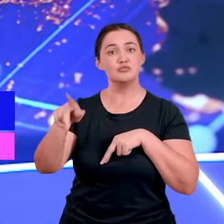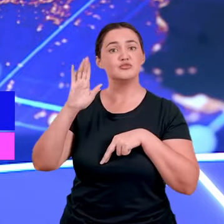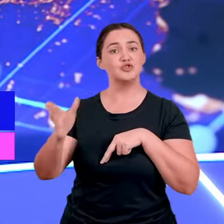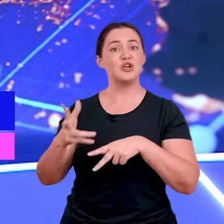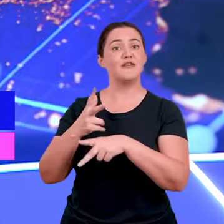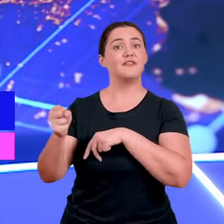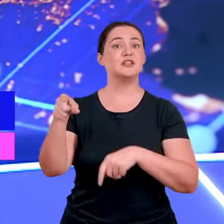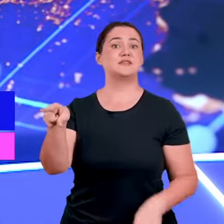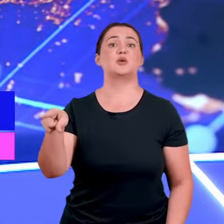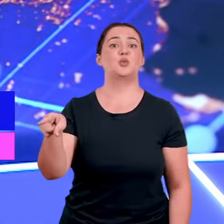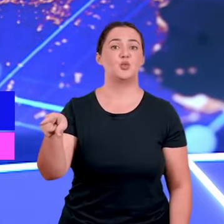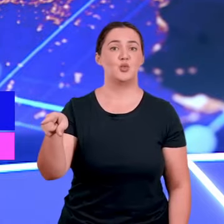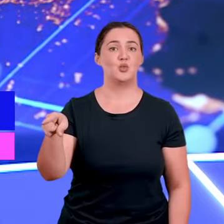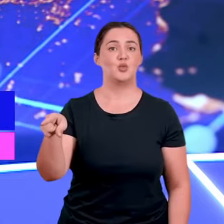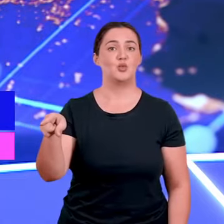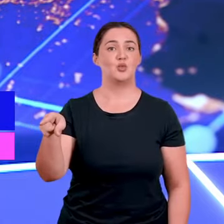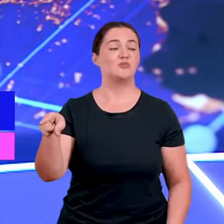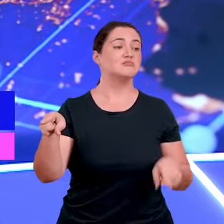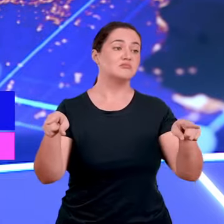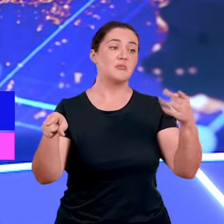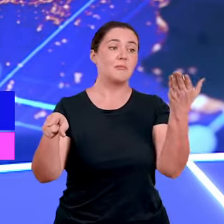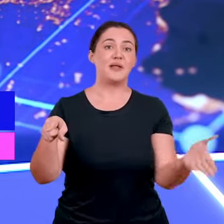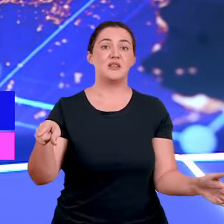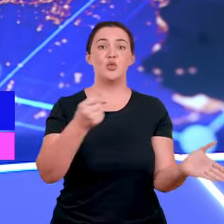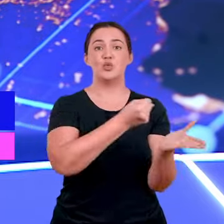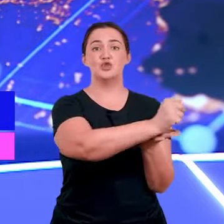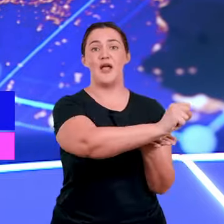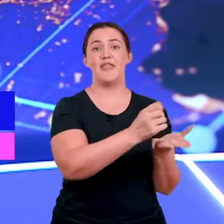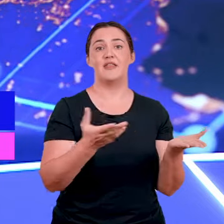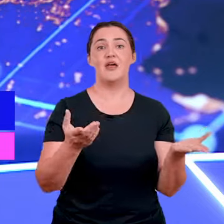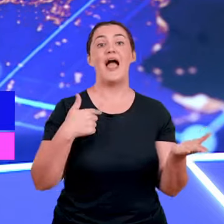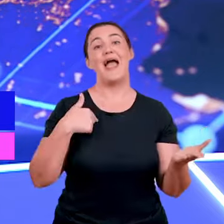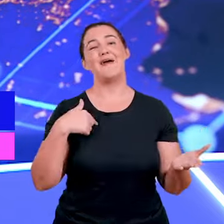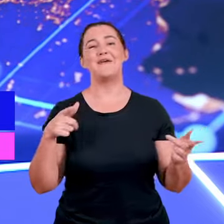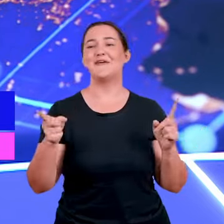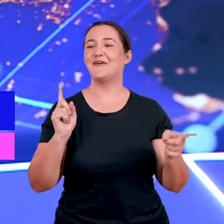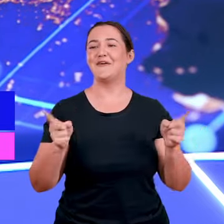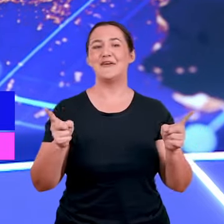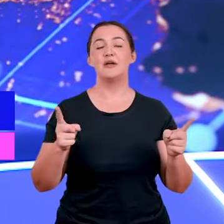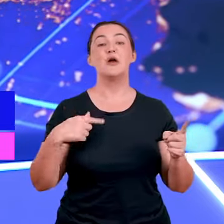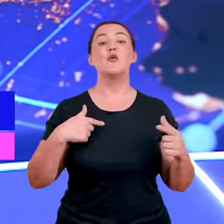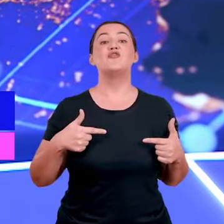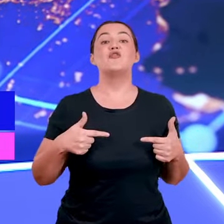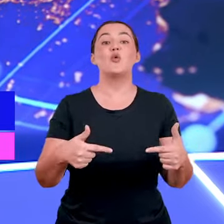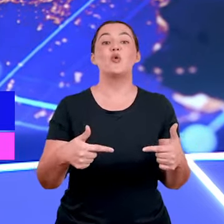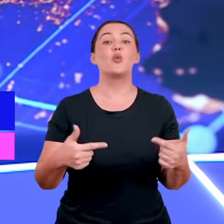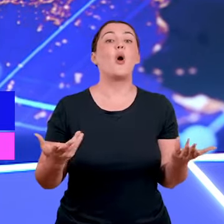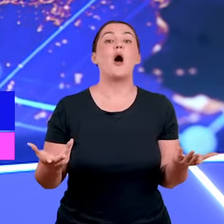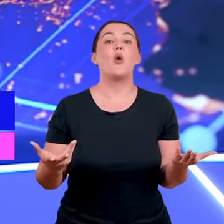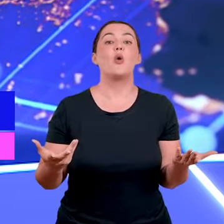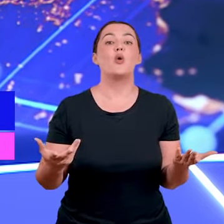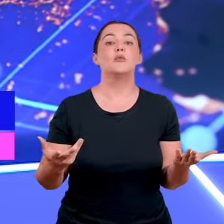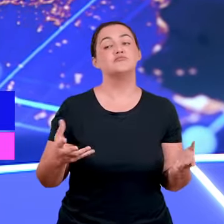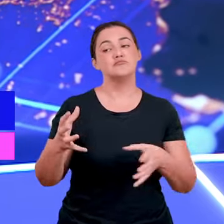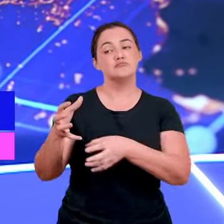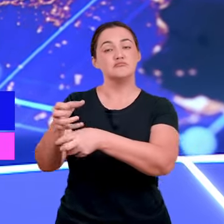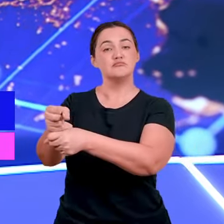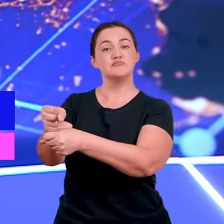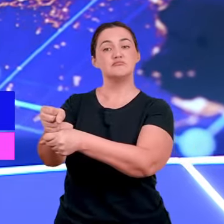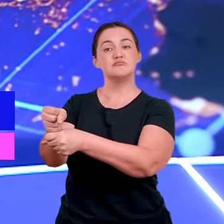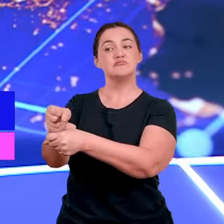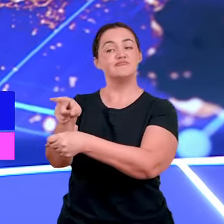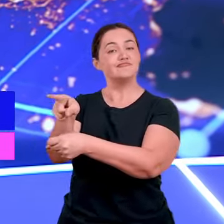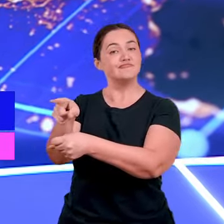que já está ganho. Nós já sabemos o resultado final. A vitória já está garantida. Então, você entra num combate só para